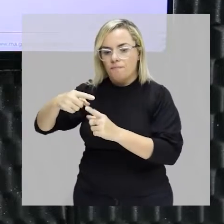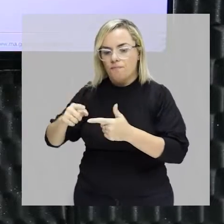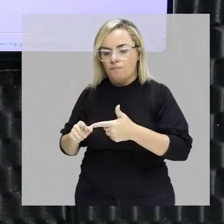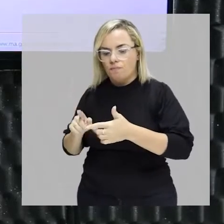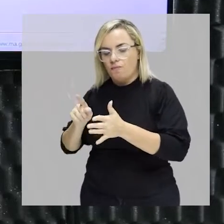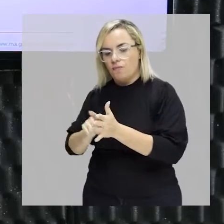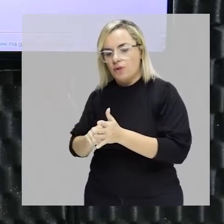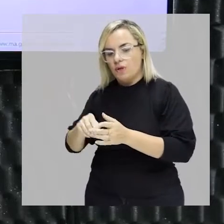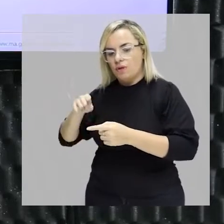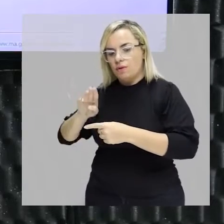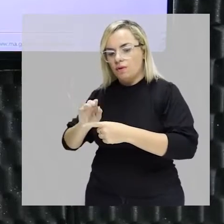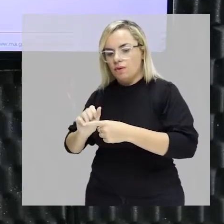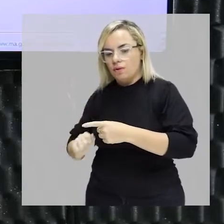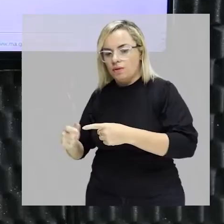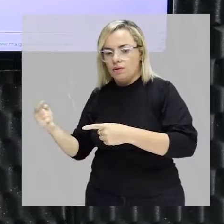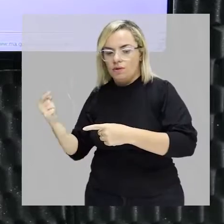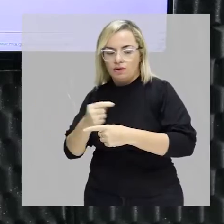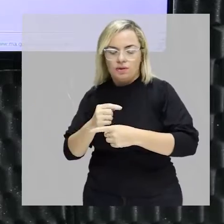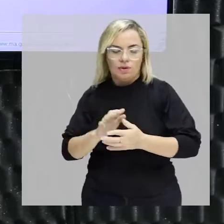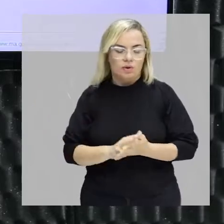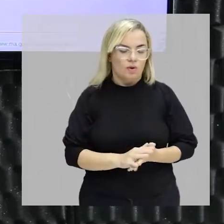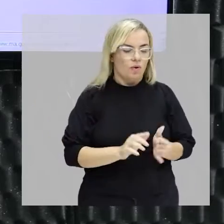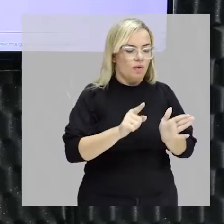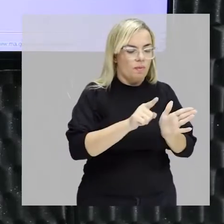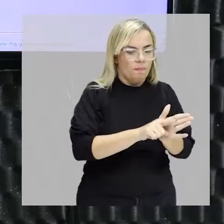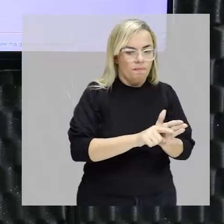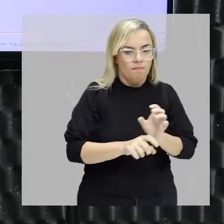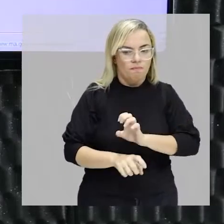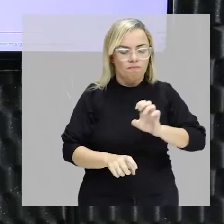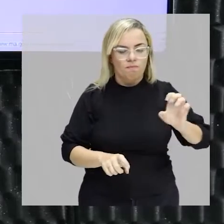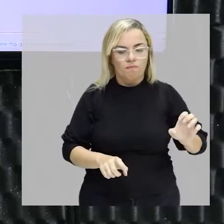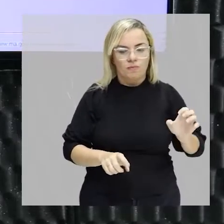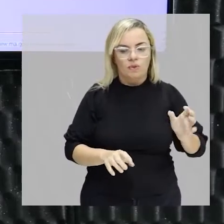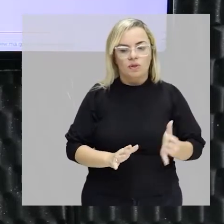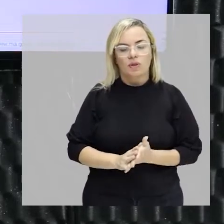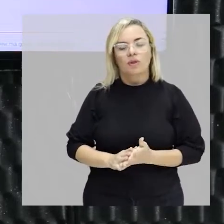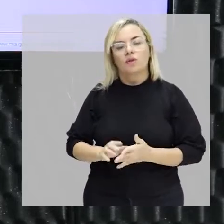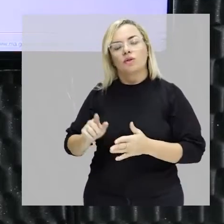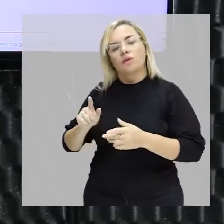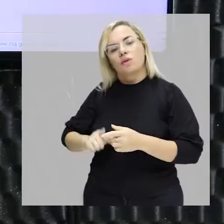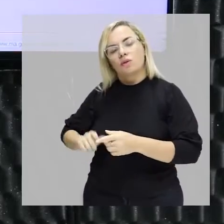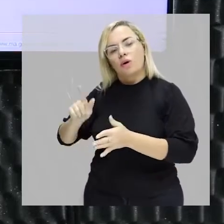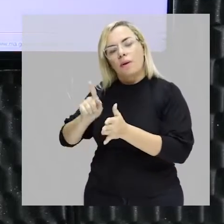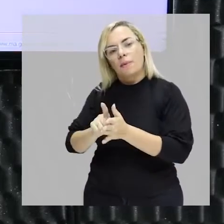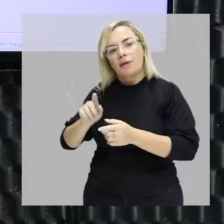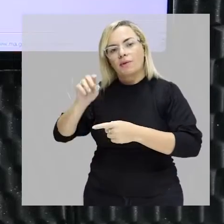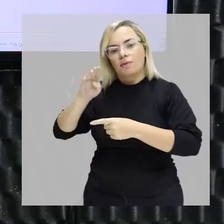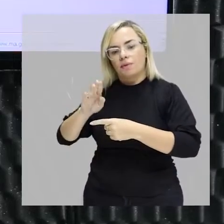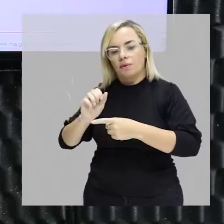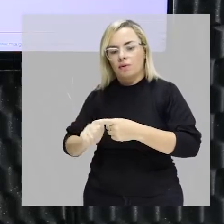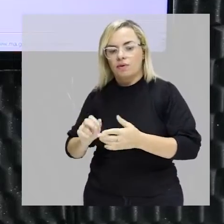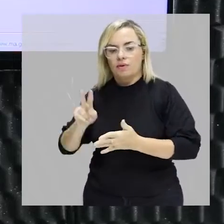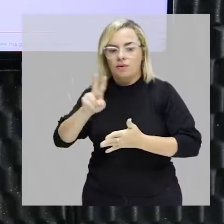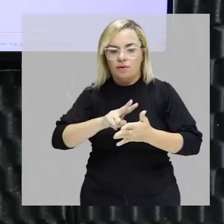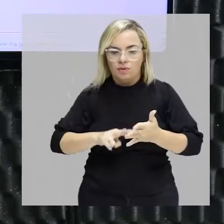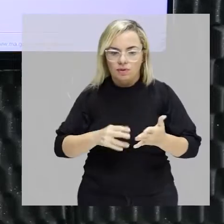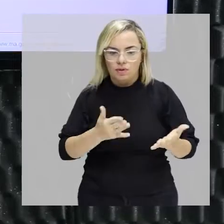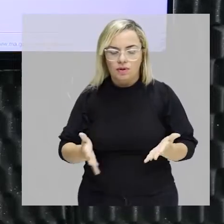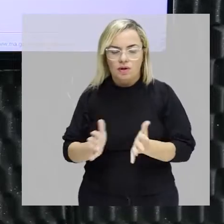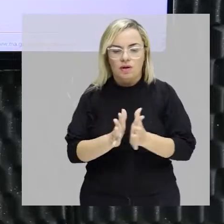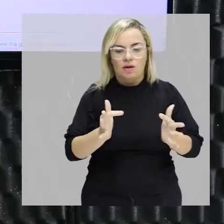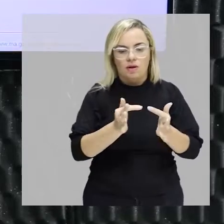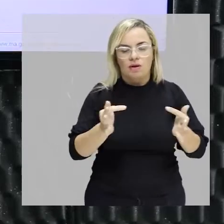b sobre a e o sinalzinho de menos à esquerda do menos b sobre a. Vamos fazer a leitura disso. A função é